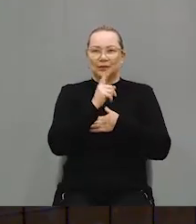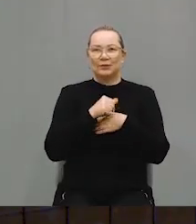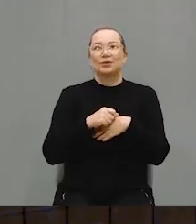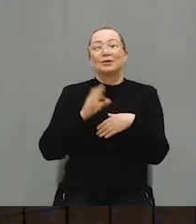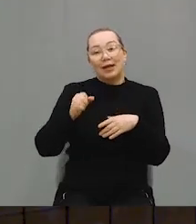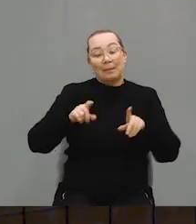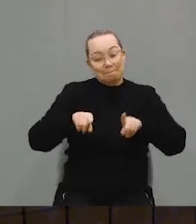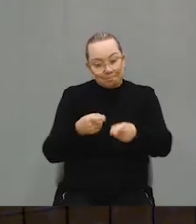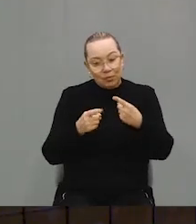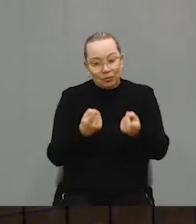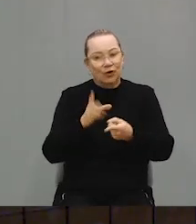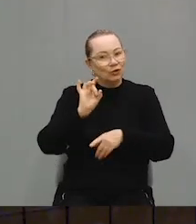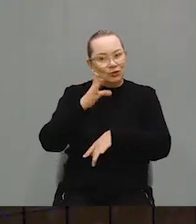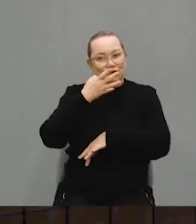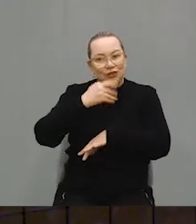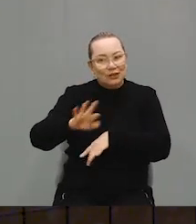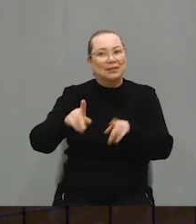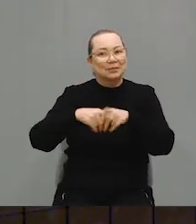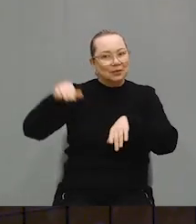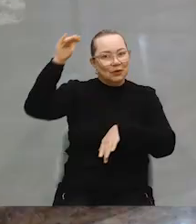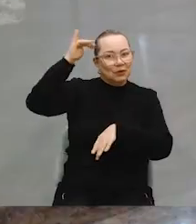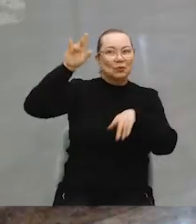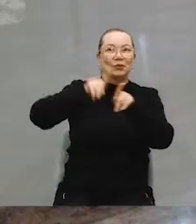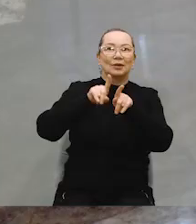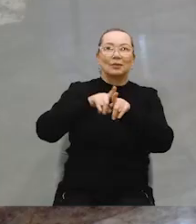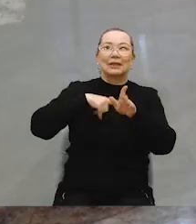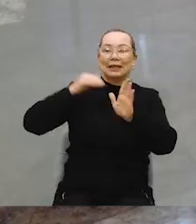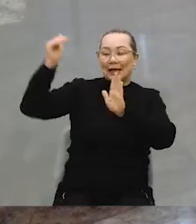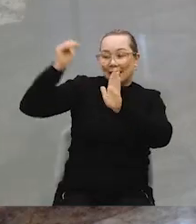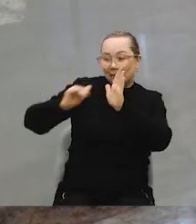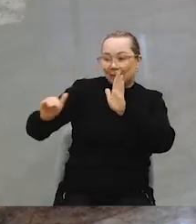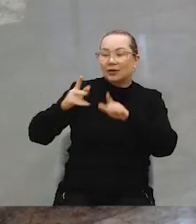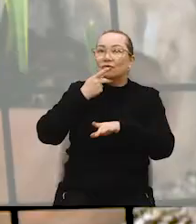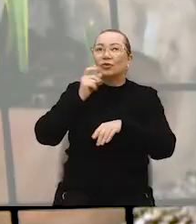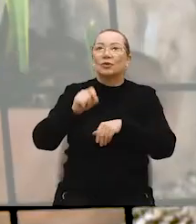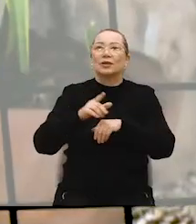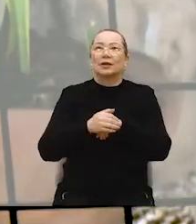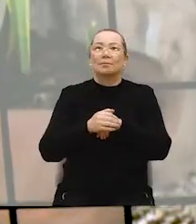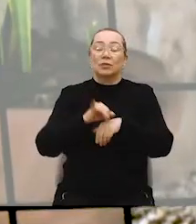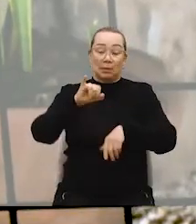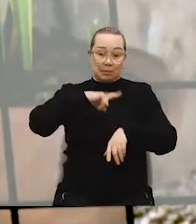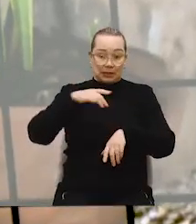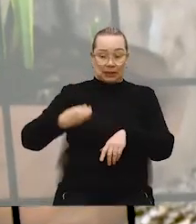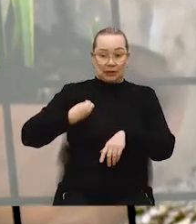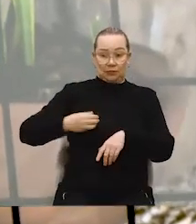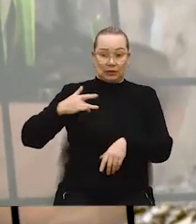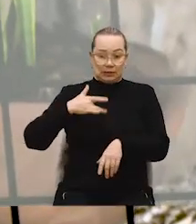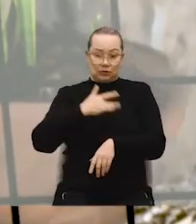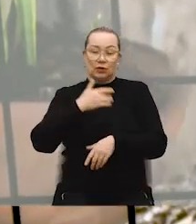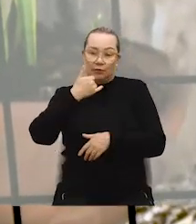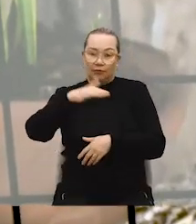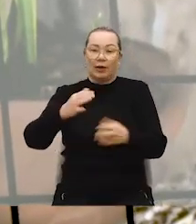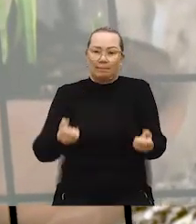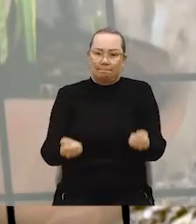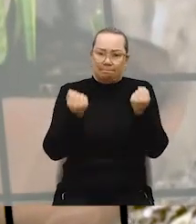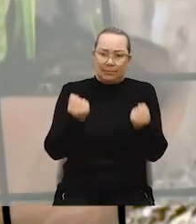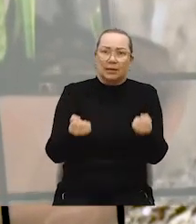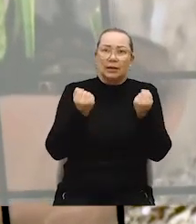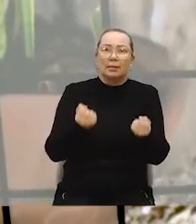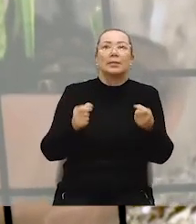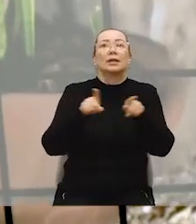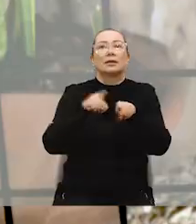só as crianças, mas os próprios adultos a leitura. Tem uma outra ali embaixo dessa que diz: para uma vida sadia, vá para a academia e